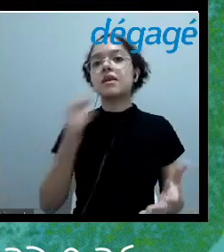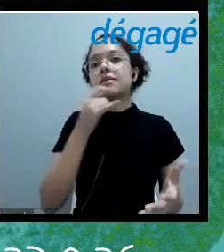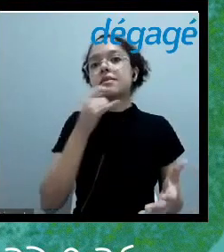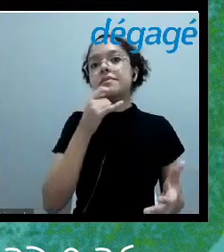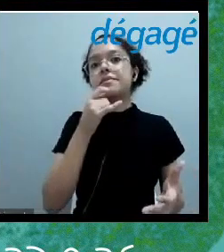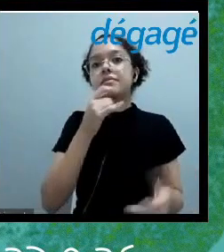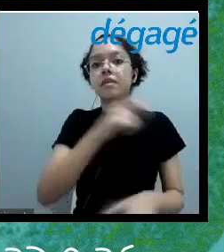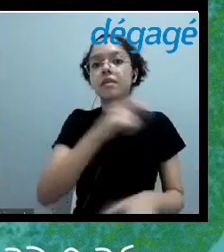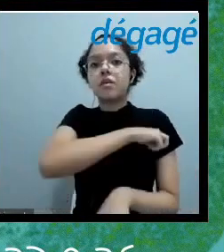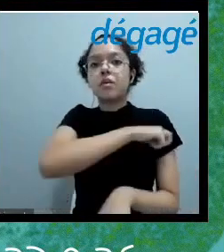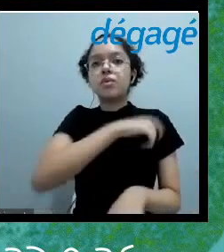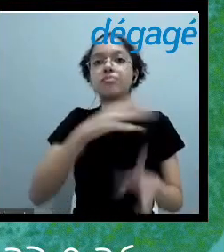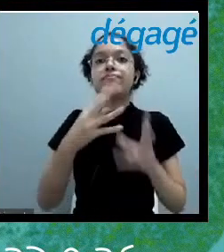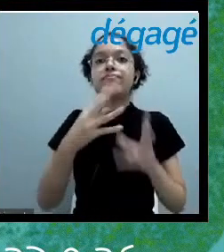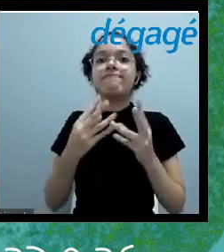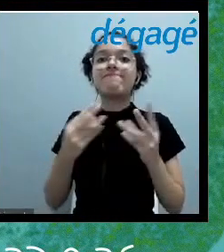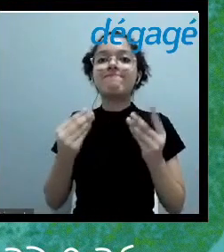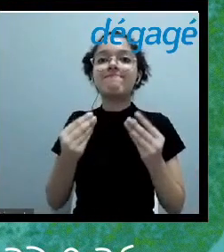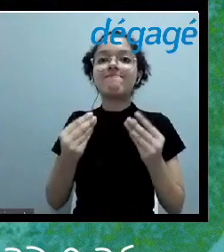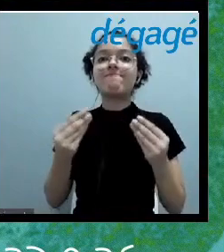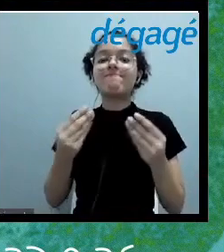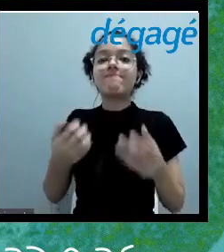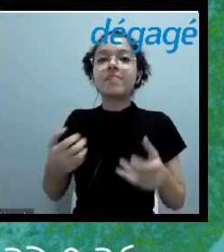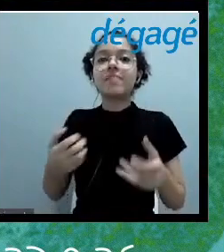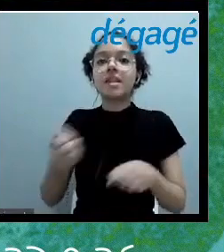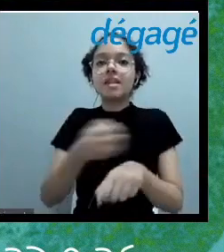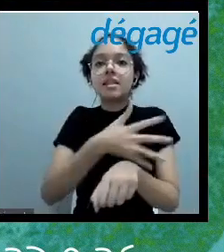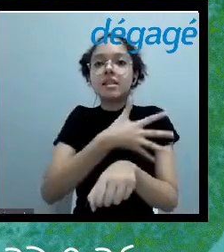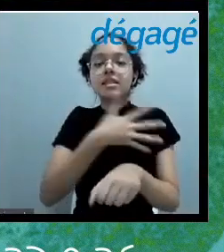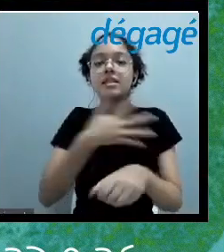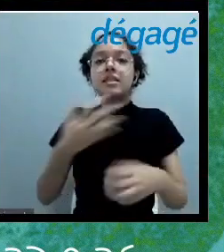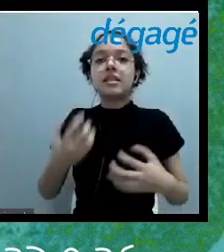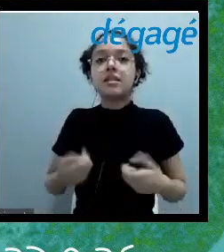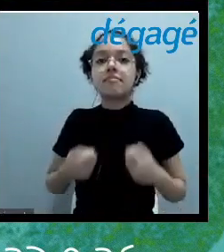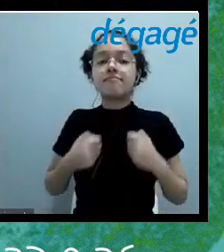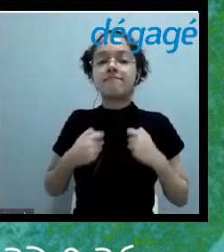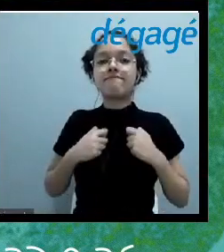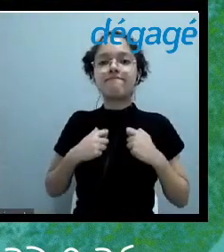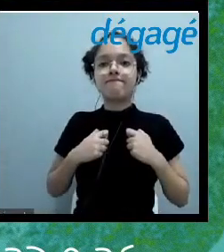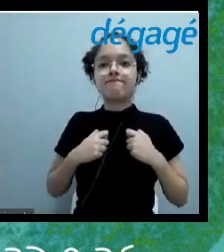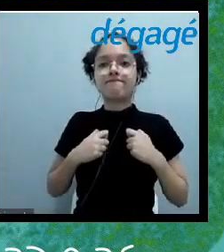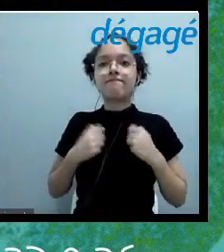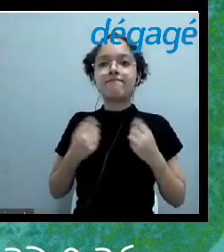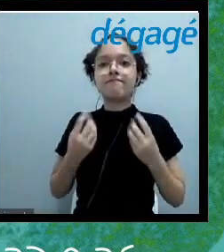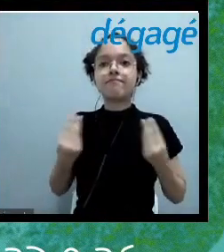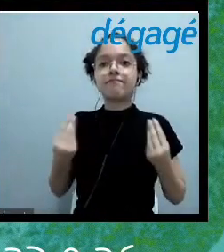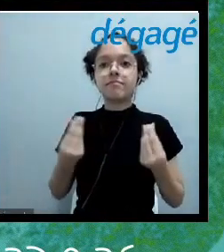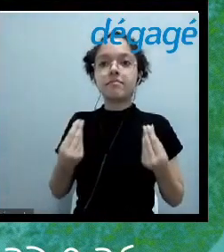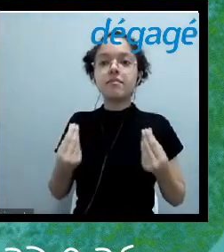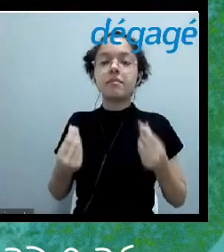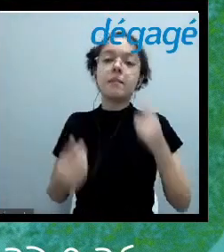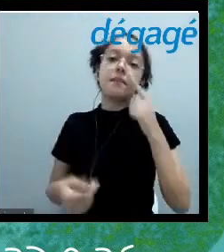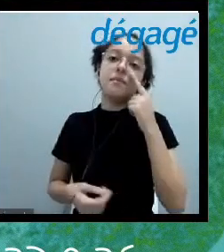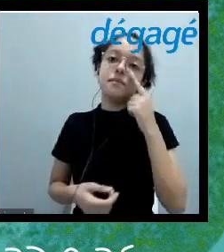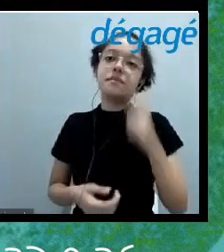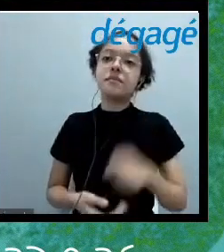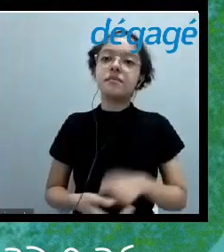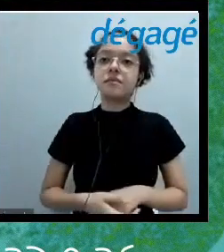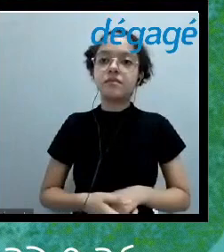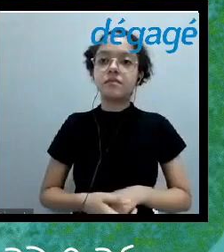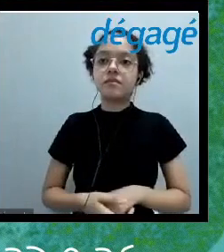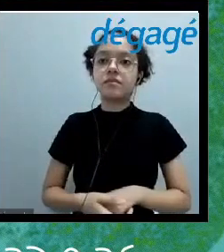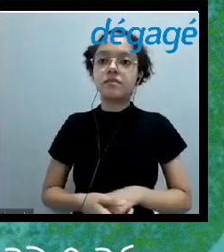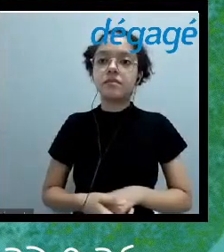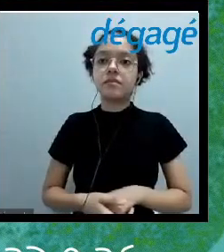Eu mandei alguns vídeos que era uma coisa mais para fora, digamos assim, cantando muito barulho, mas,